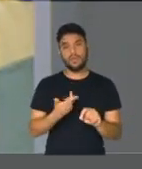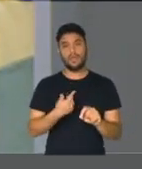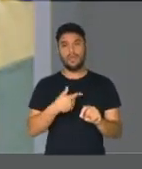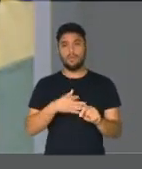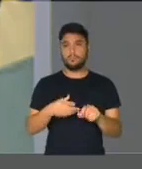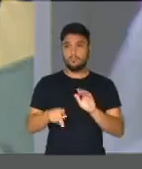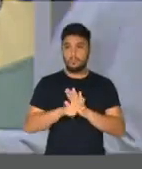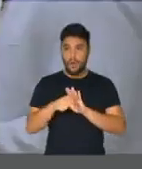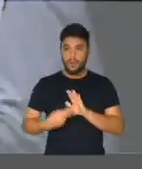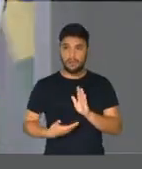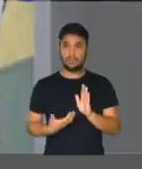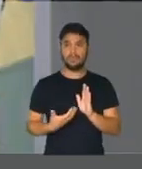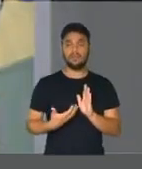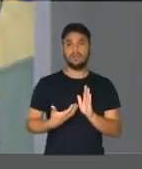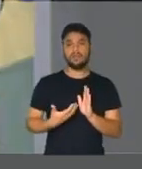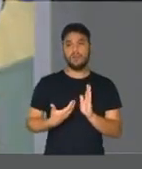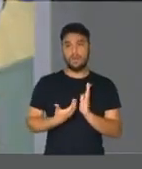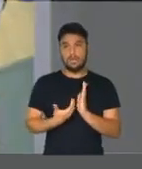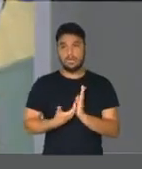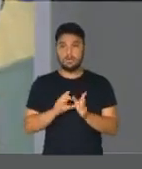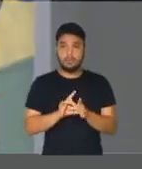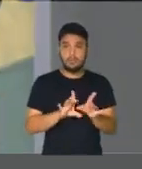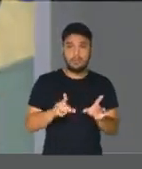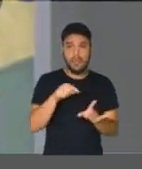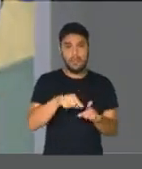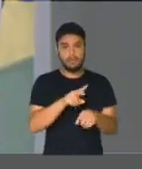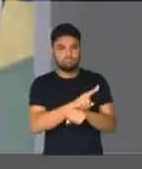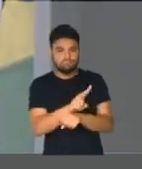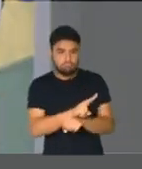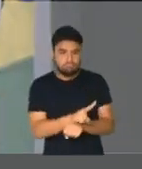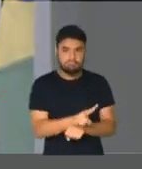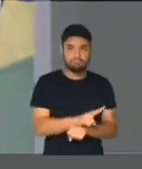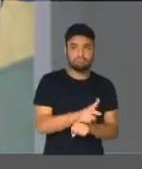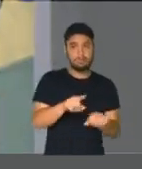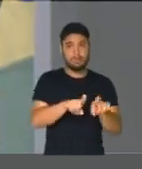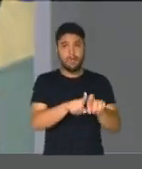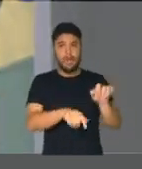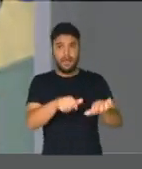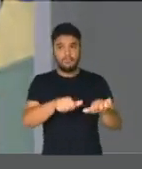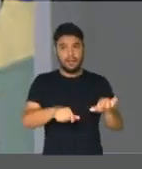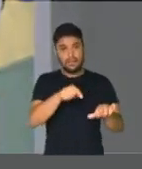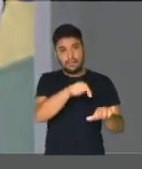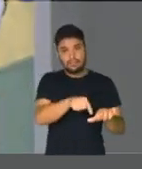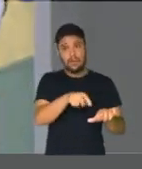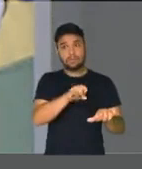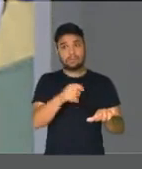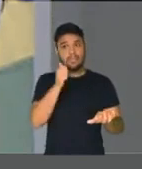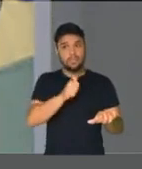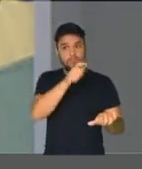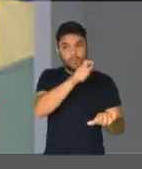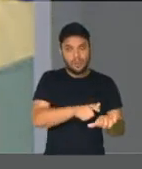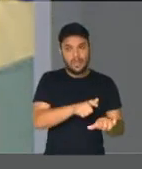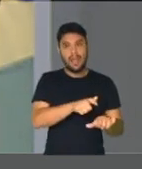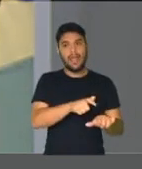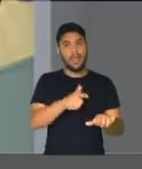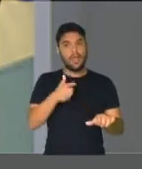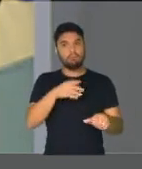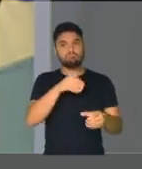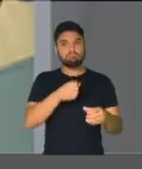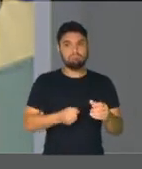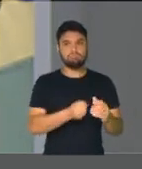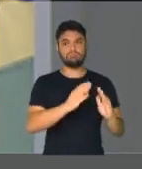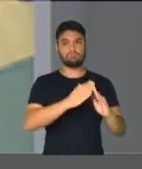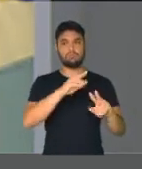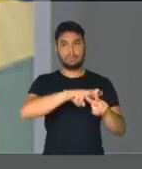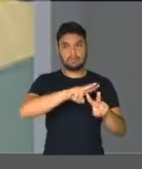legislativa permite o acompanhamento, o monitoramento e avaliação da progressão especial oriunda